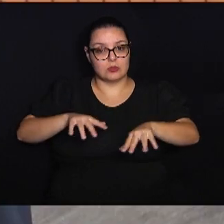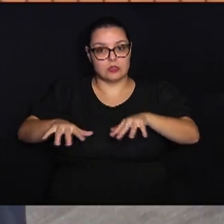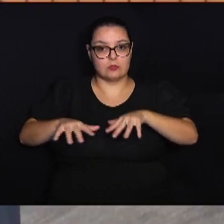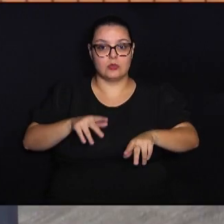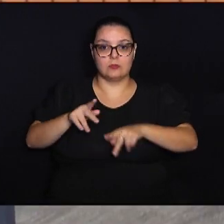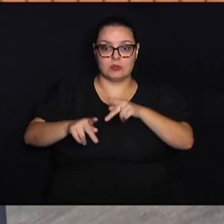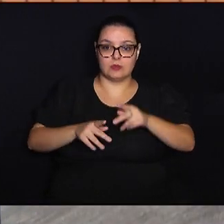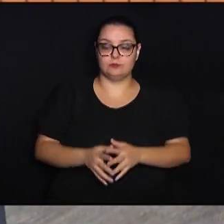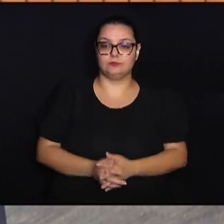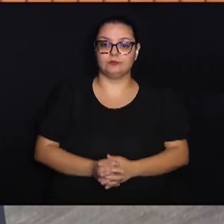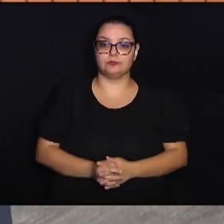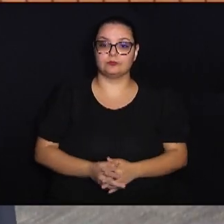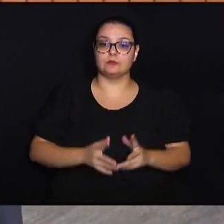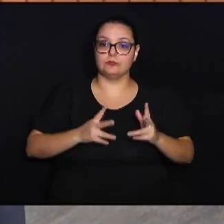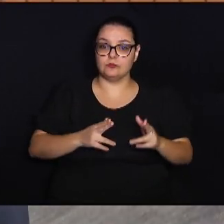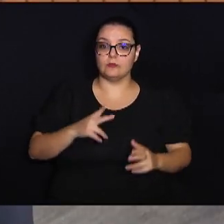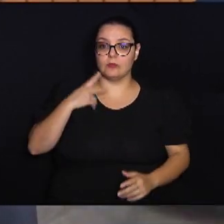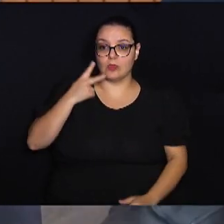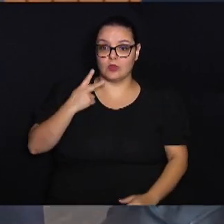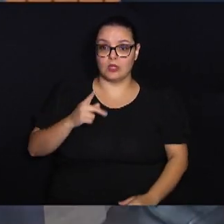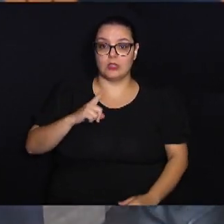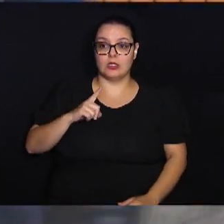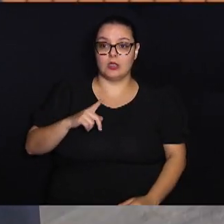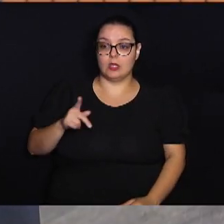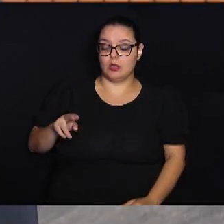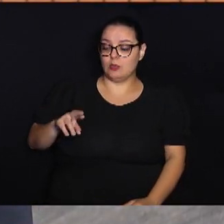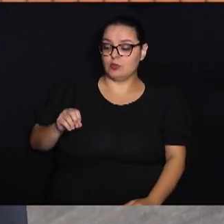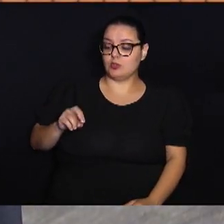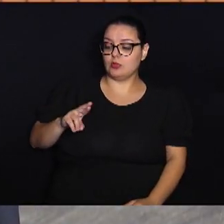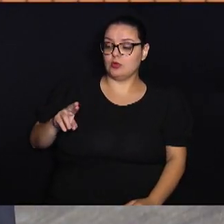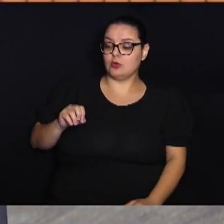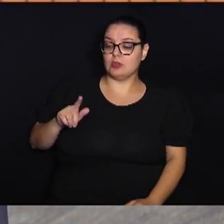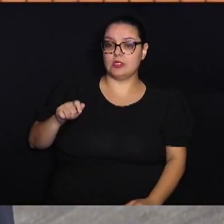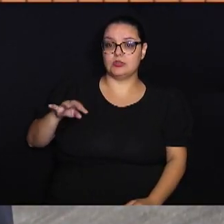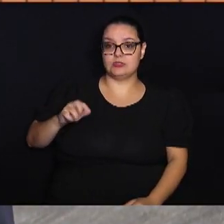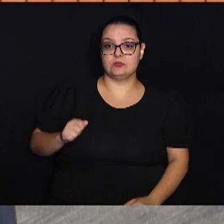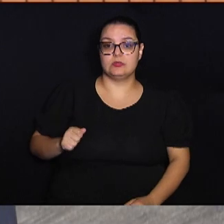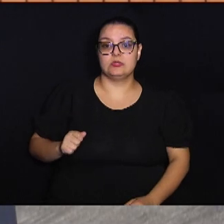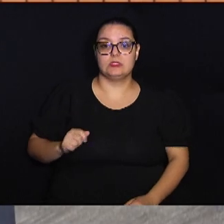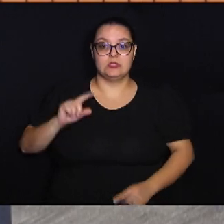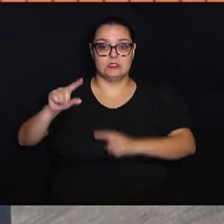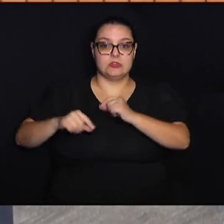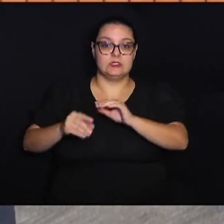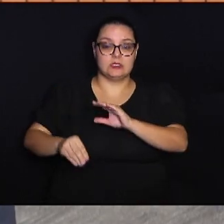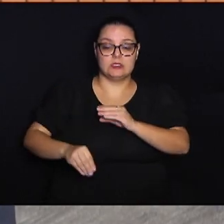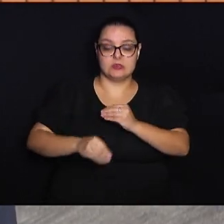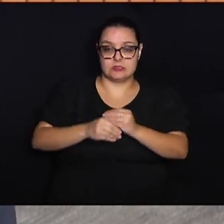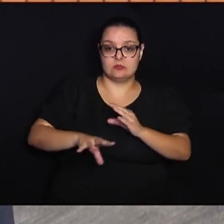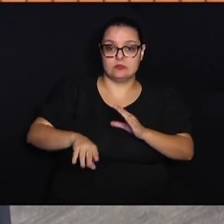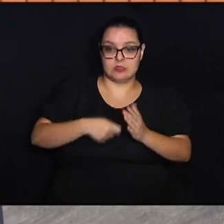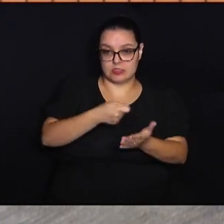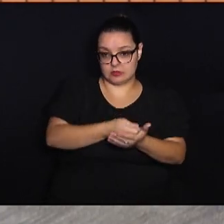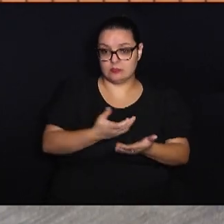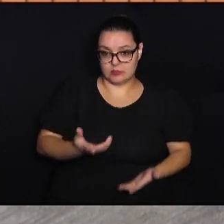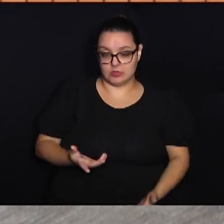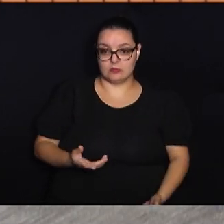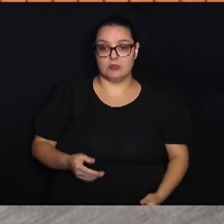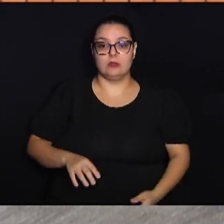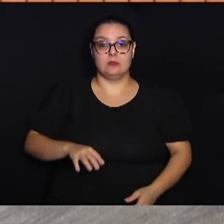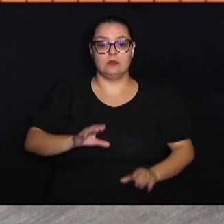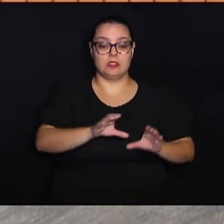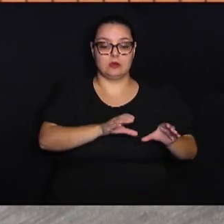Municipal a capacidade de transpor as barreiras da cidade, né? Chega em outros locais esse requerimento de aplauso e muitas pessoas